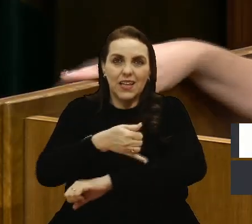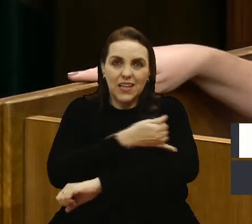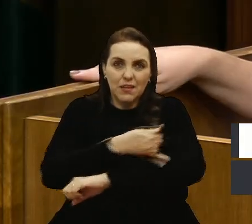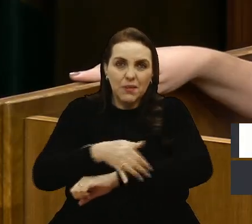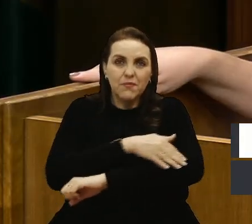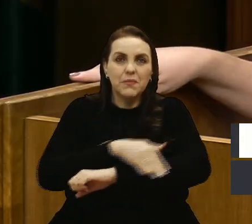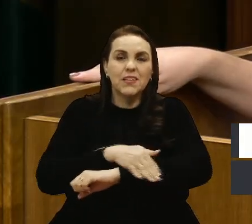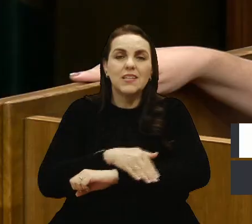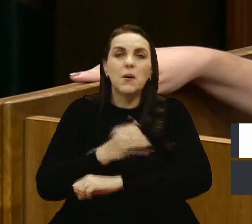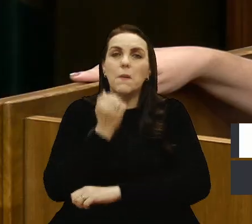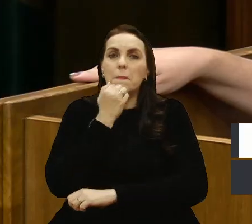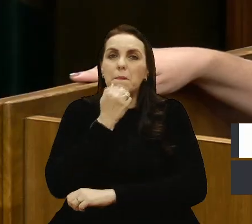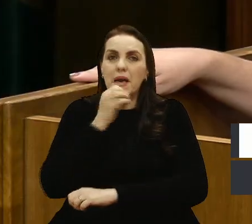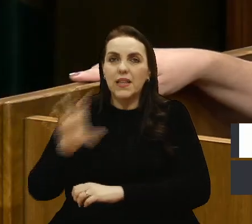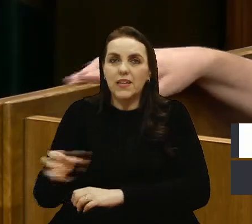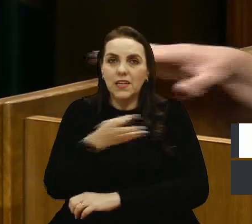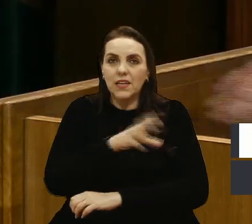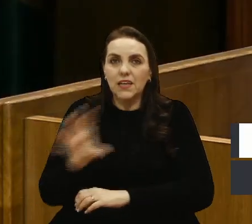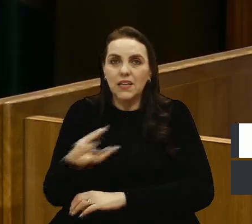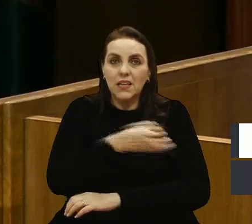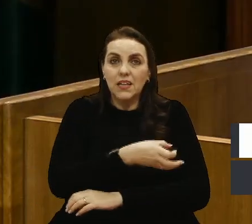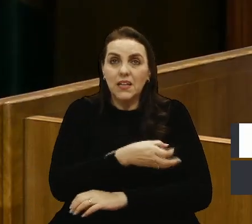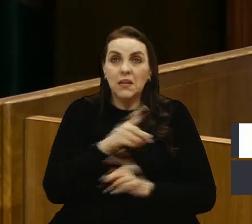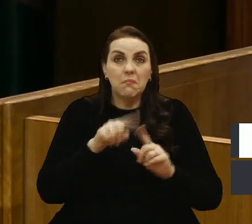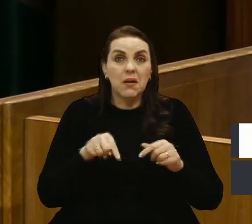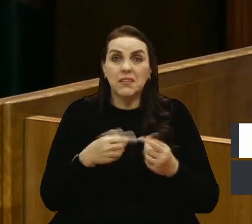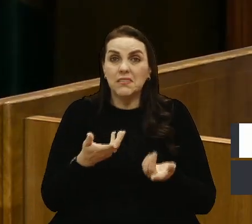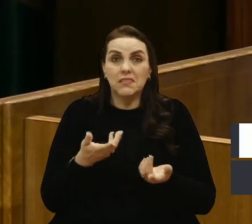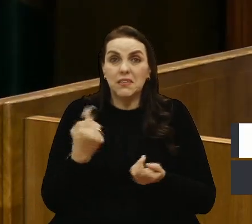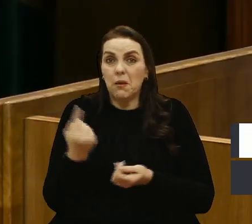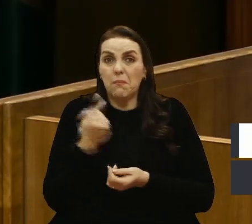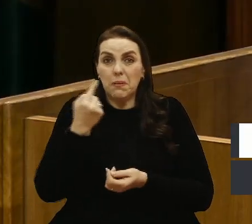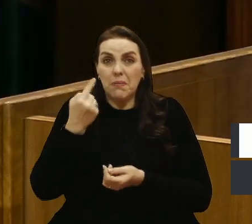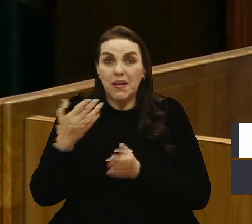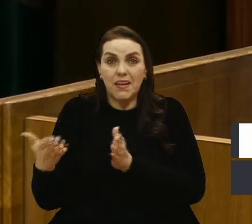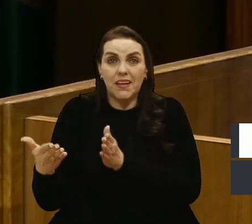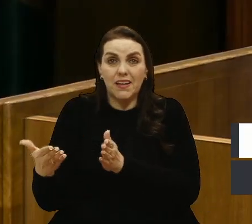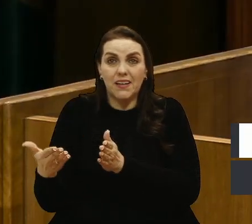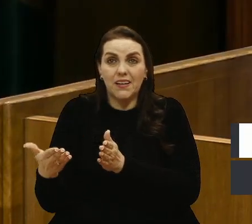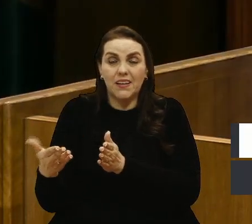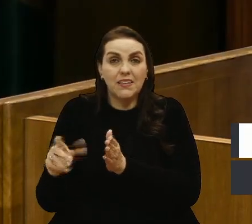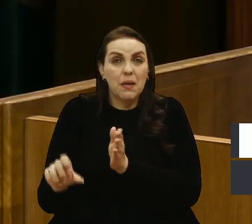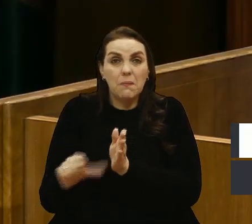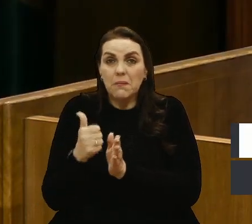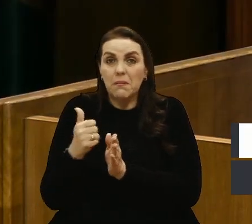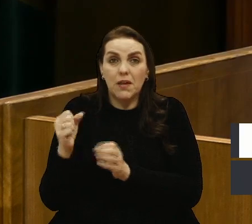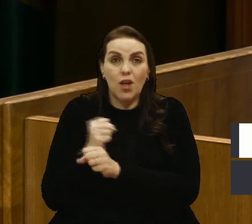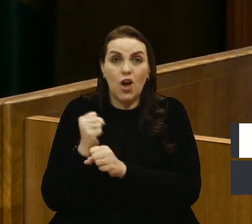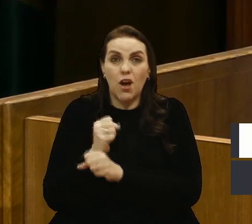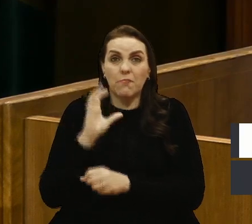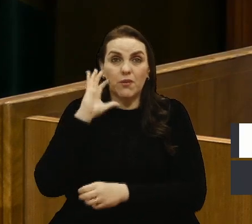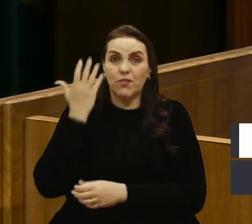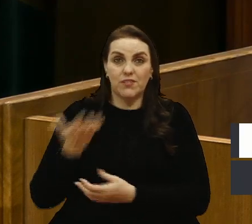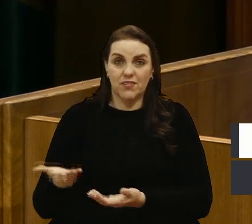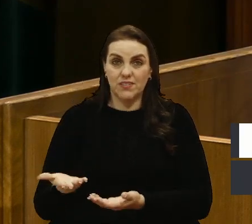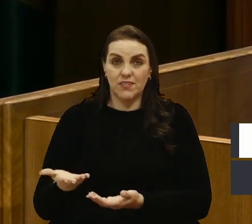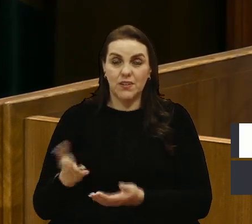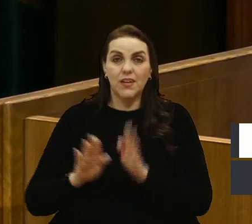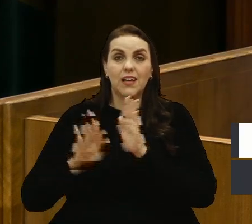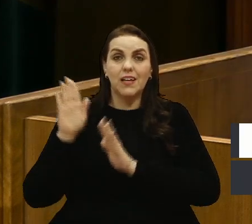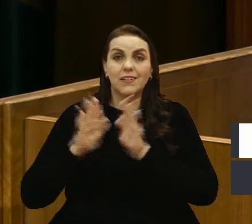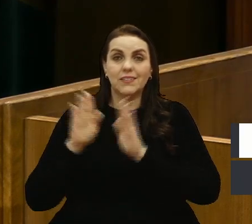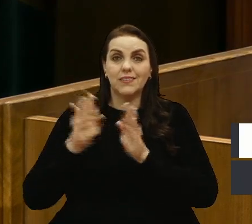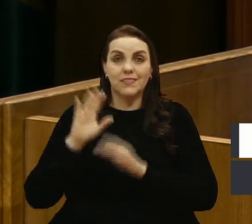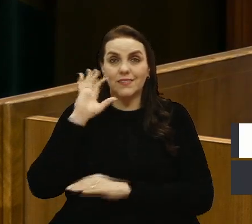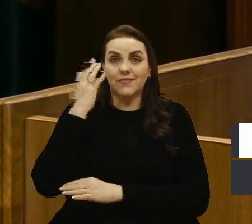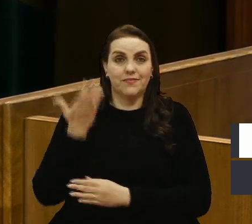vai sair do Canaliza Caxias. Mas não saiu nem a primeira, não saiu nem a primeira obra, nem a licitação